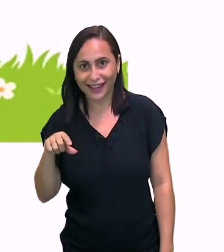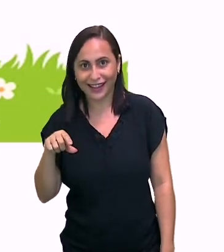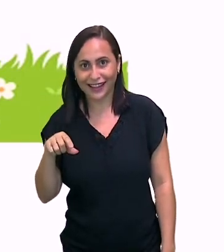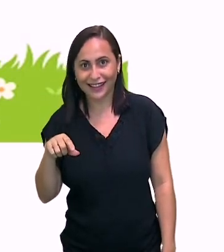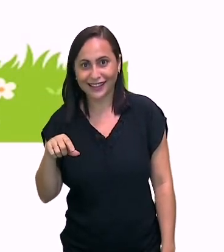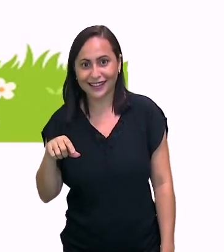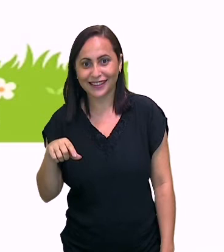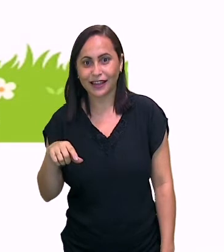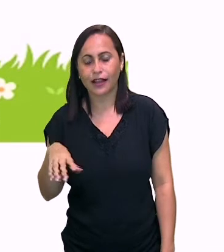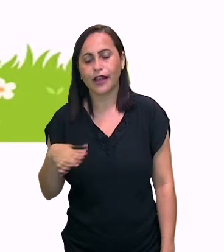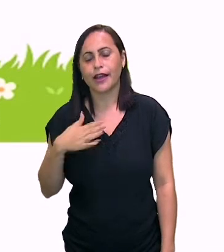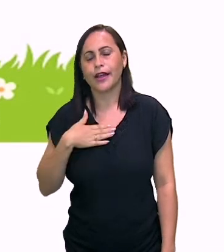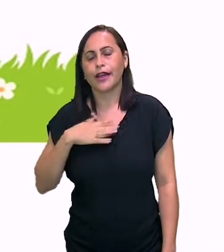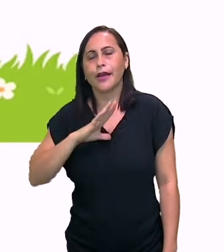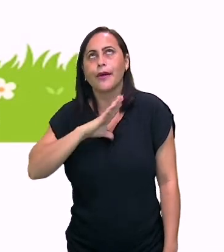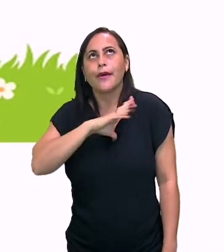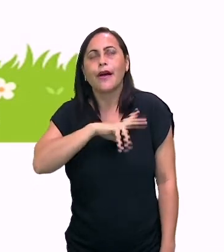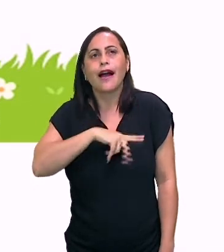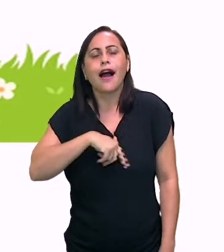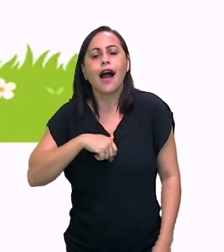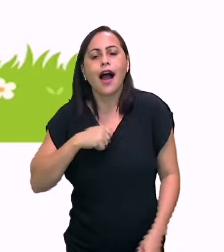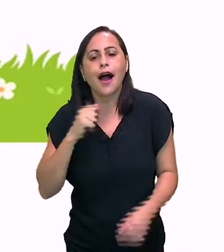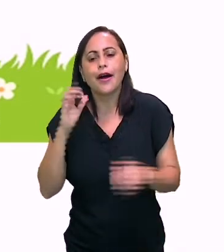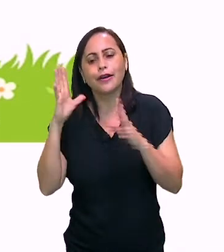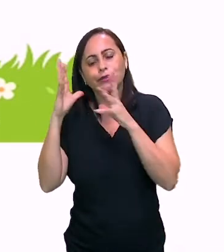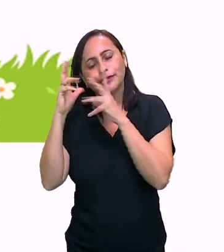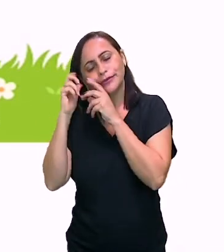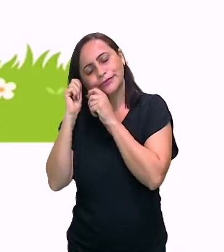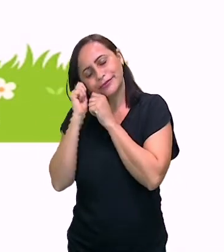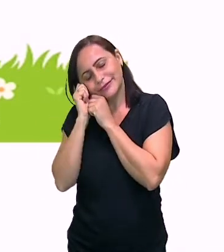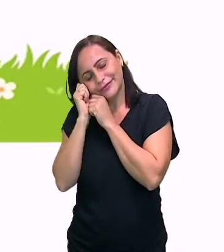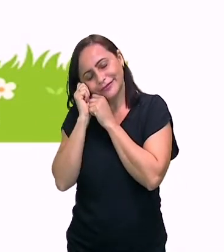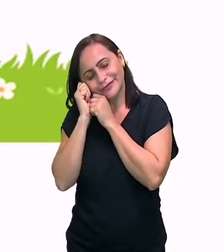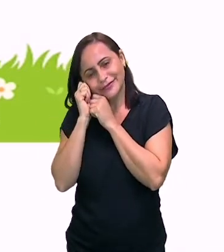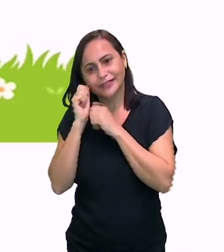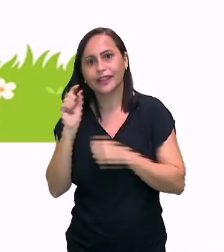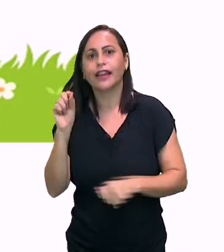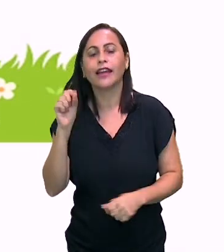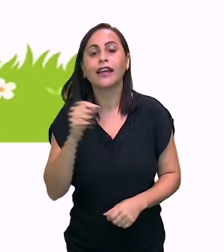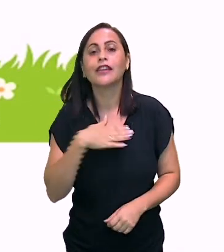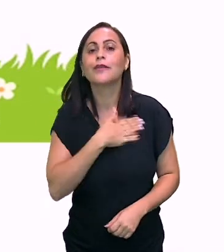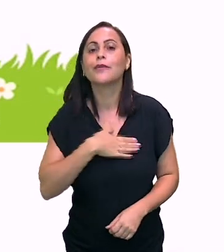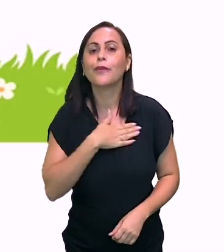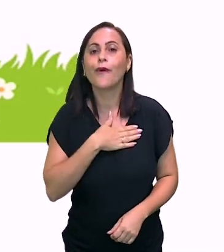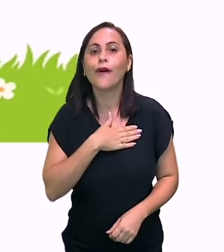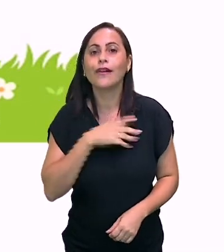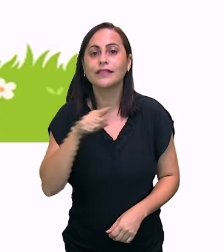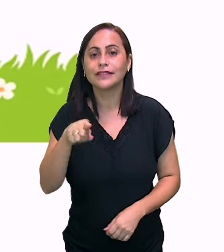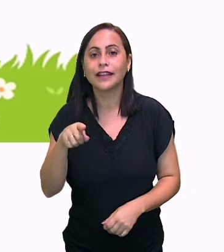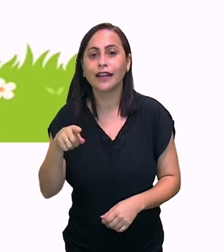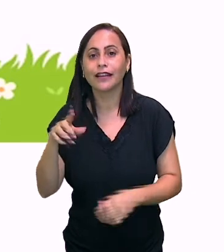Eu adoro dormir. Quem gosta de dormir aí?